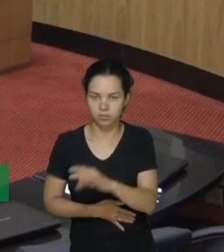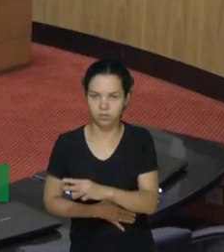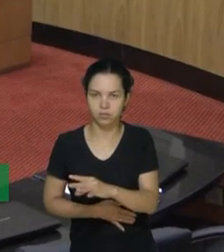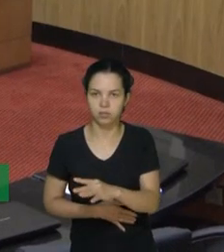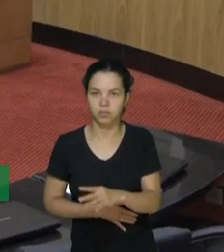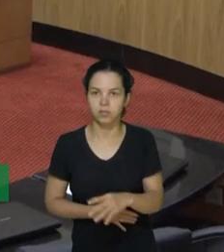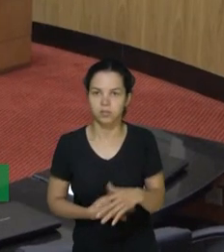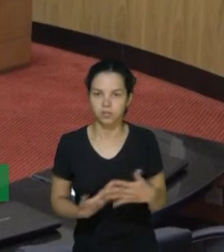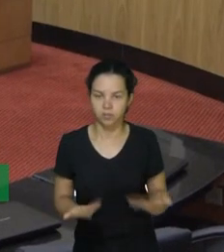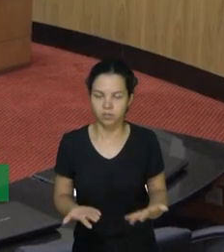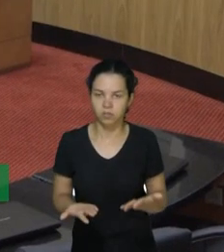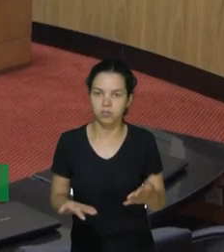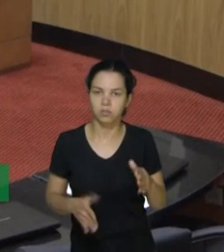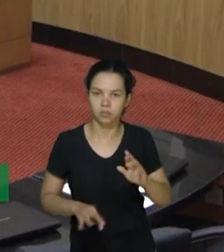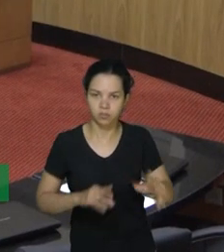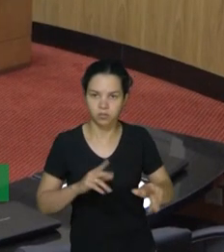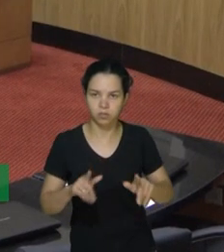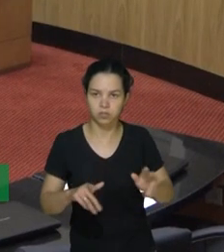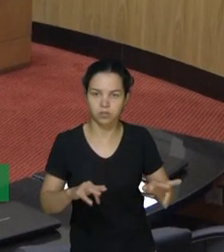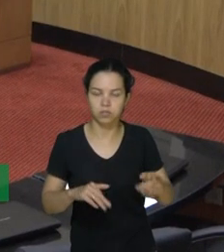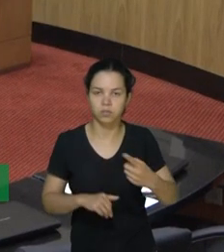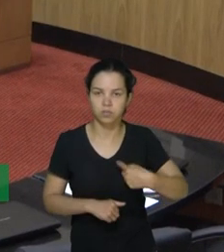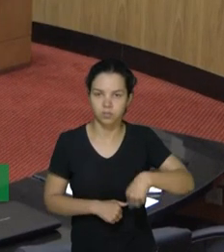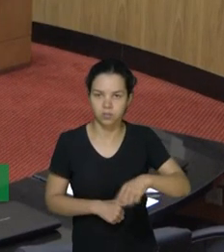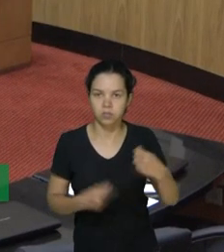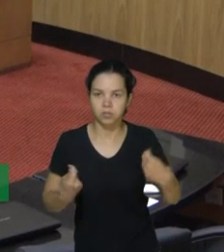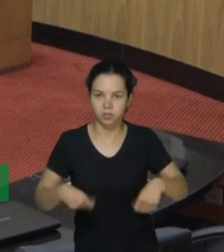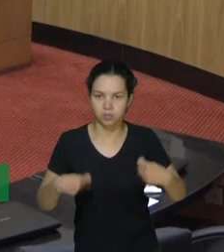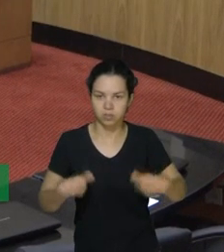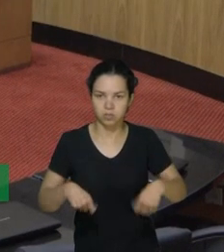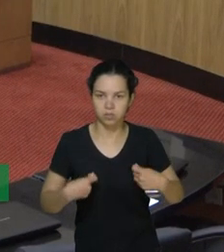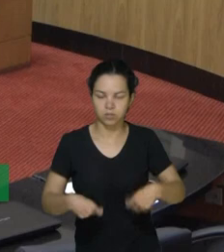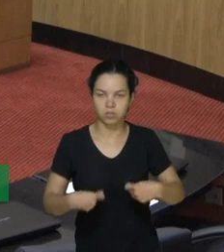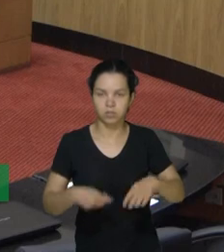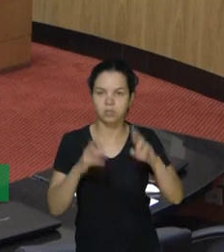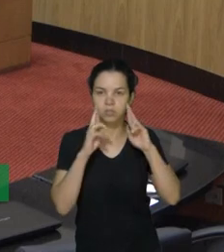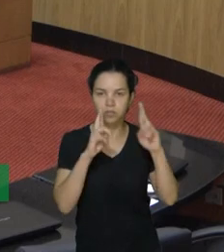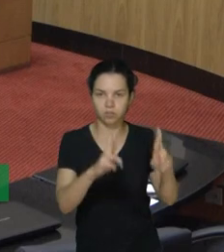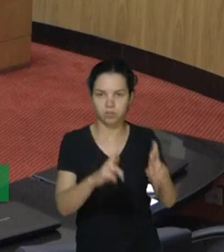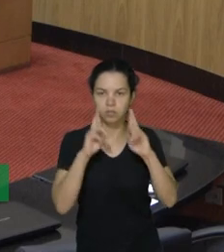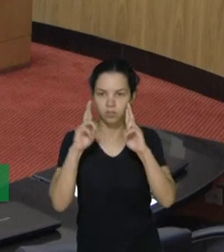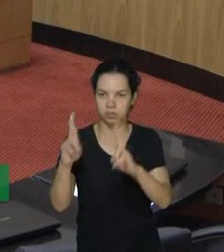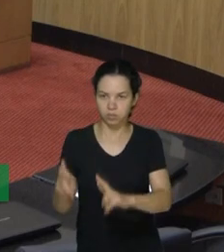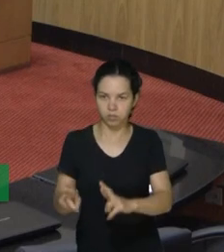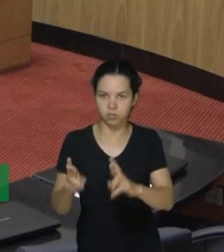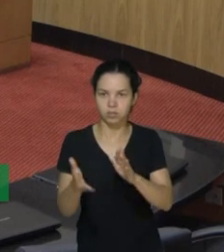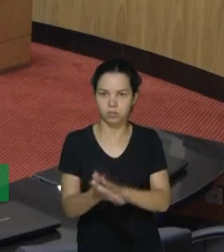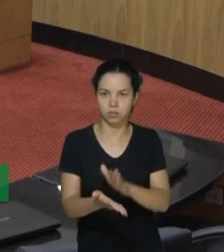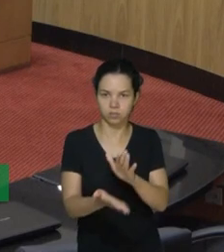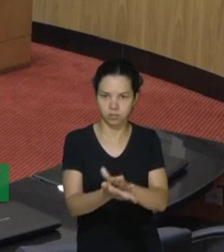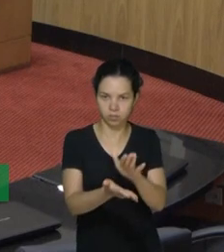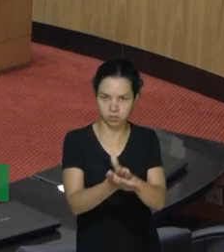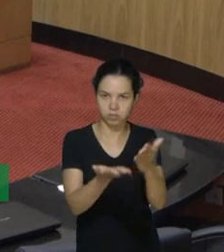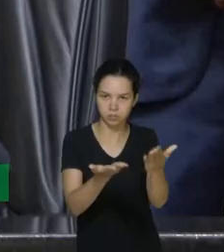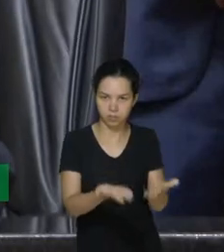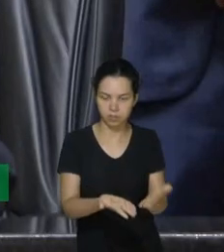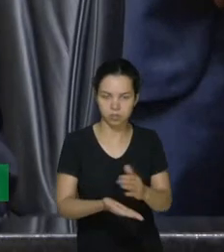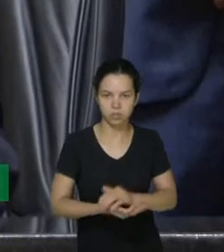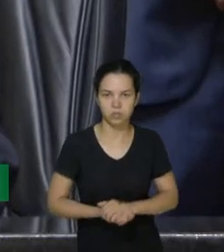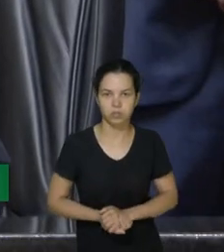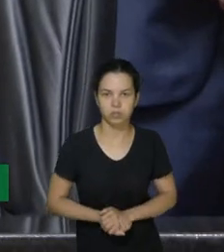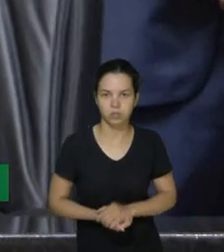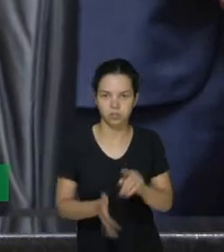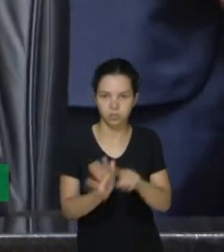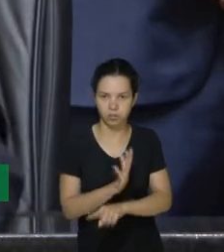essas, elas são, sem dúvida nenhuma, elas precisam ser respeitadas. Parabéns a Vossa Excelência. Consulto os senhores